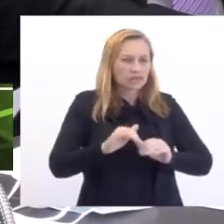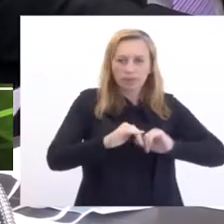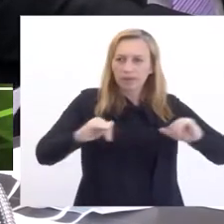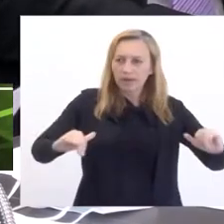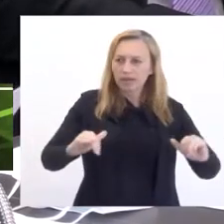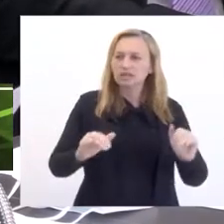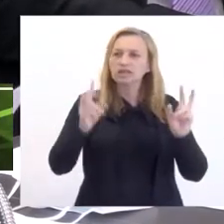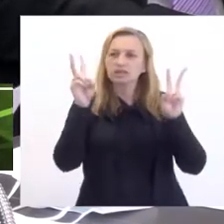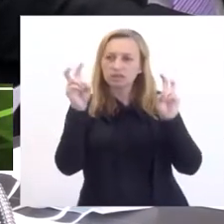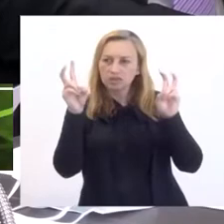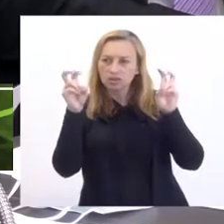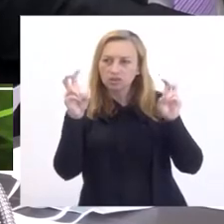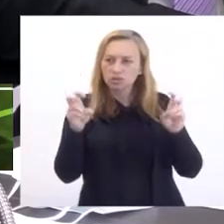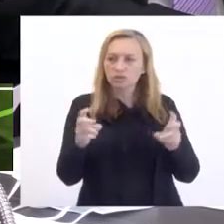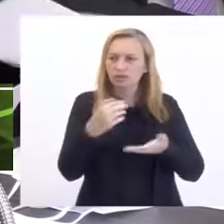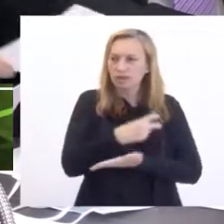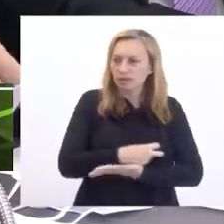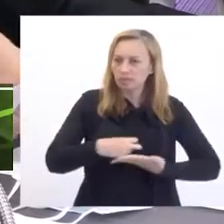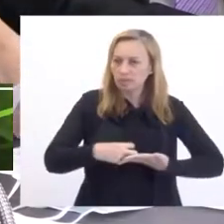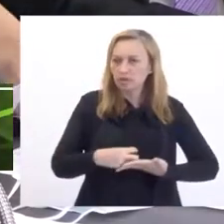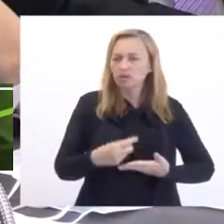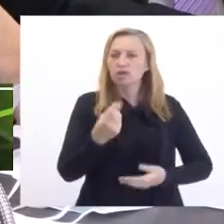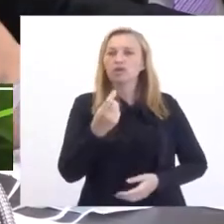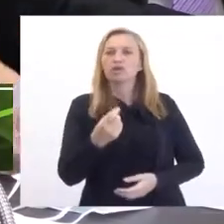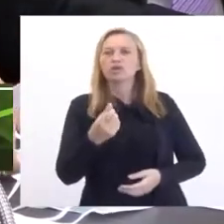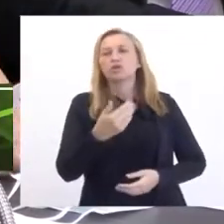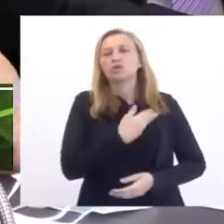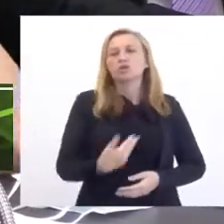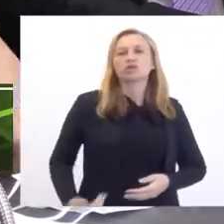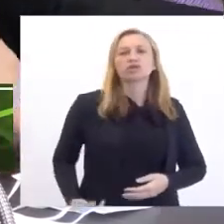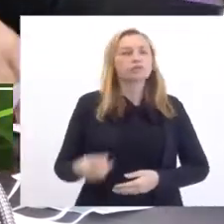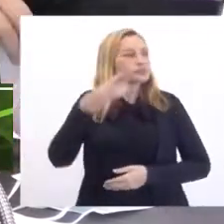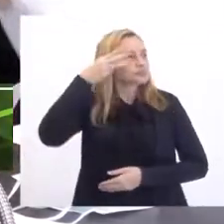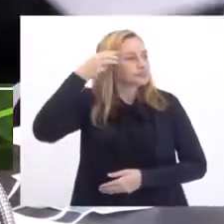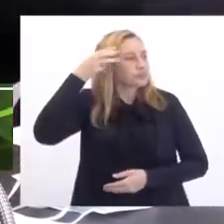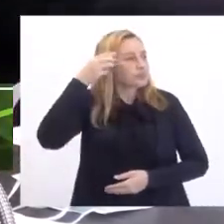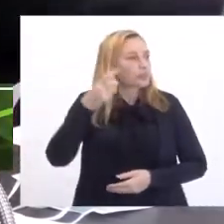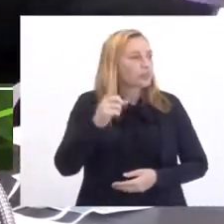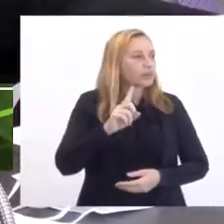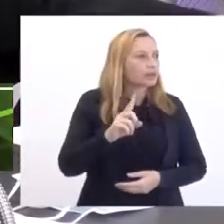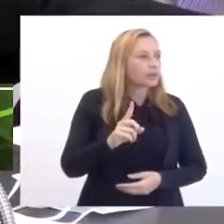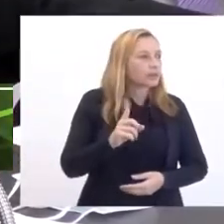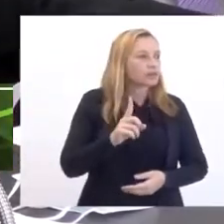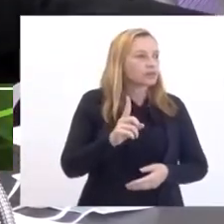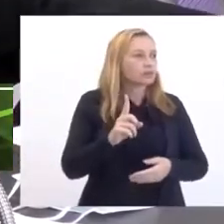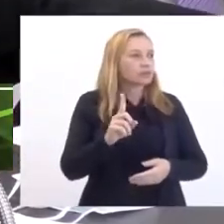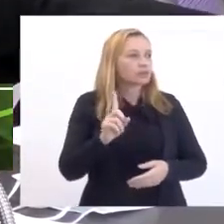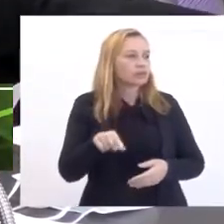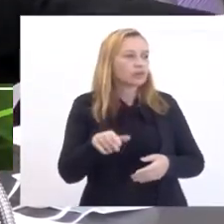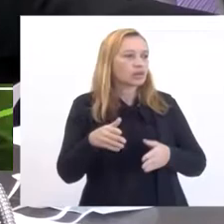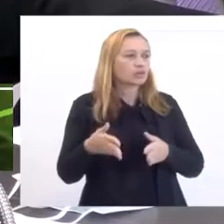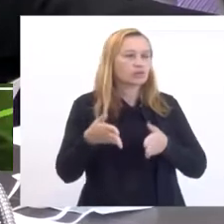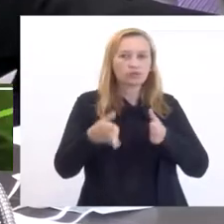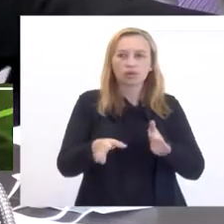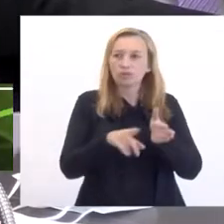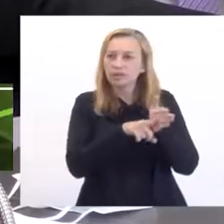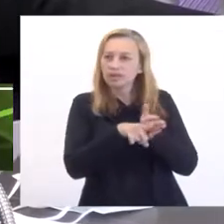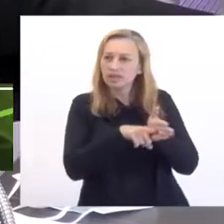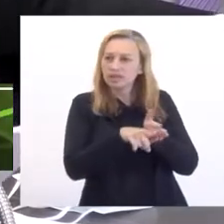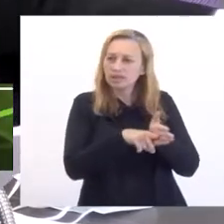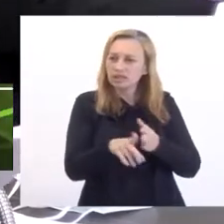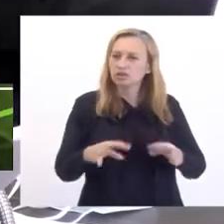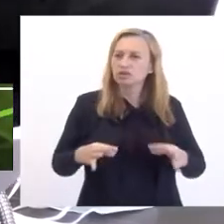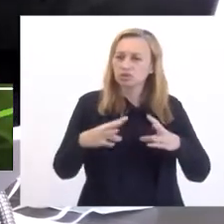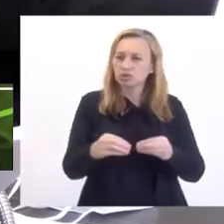que as questões que levaram ao impeachment do governador Wilson Witson não são alvos da análise de apuração na presente proposição,